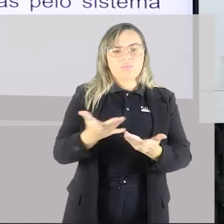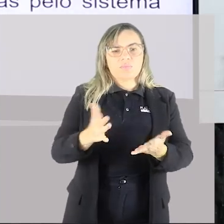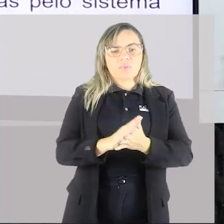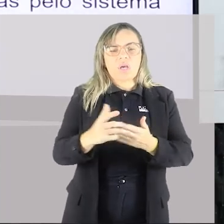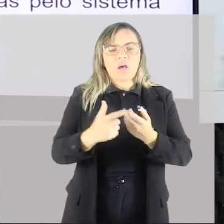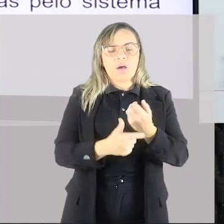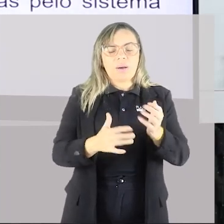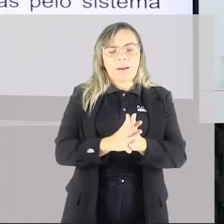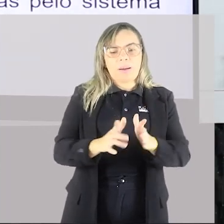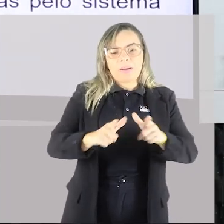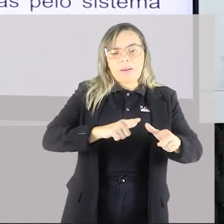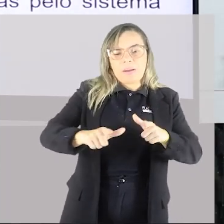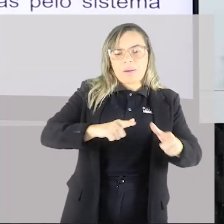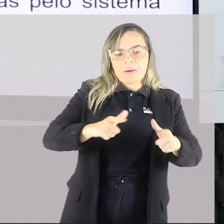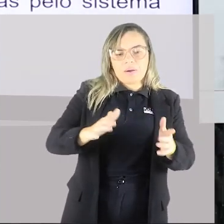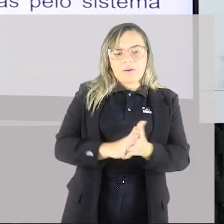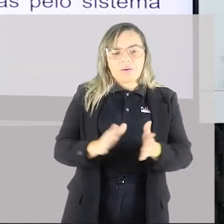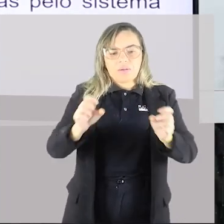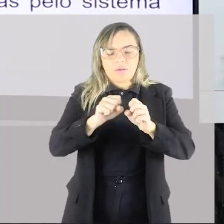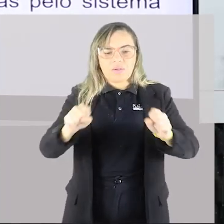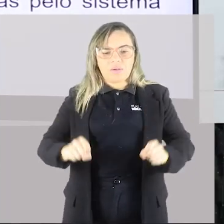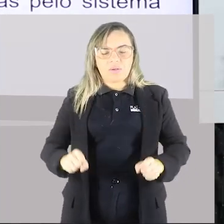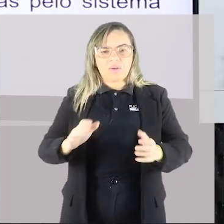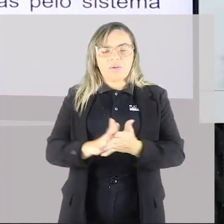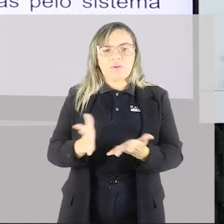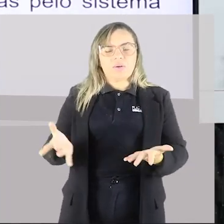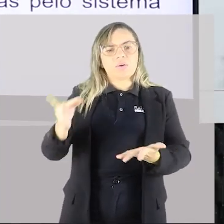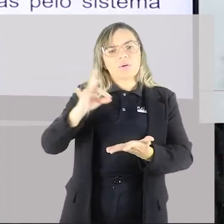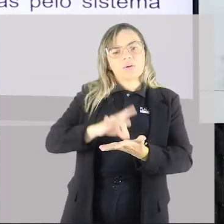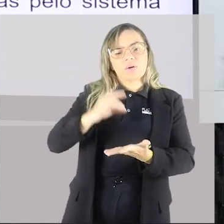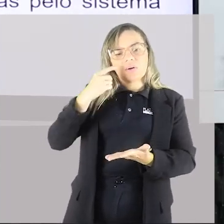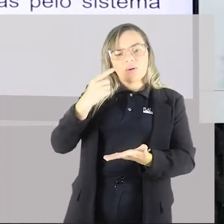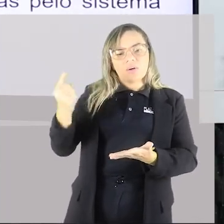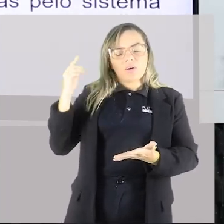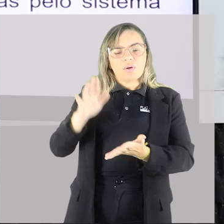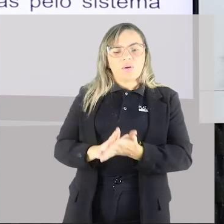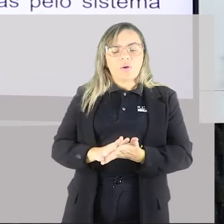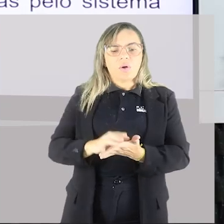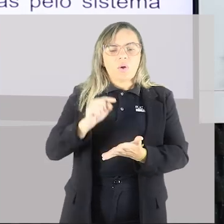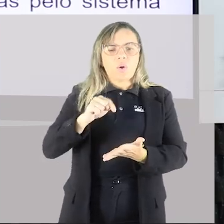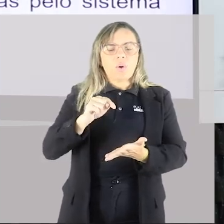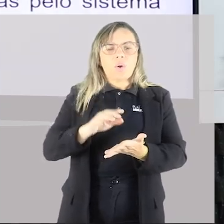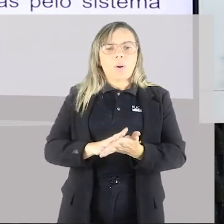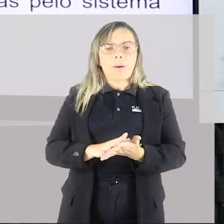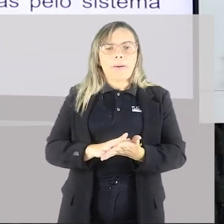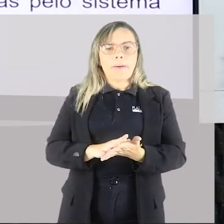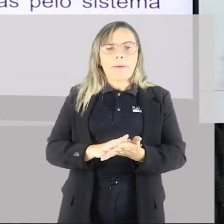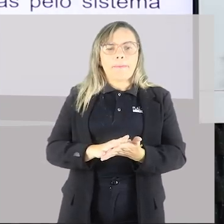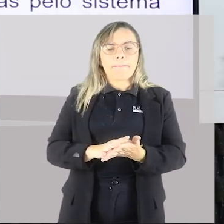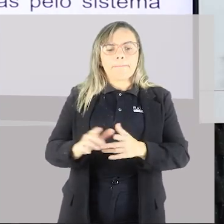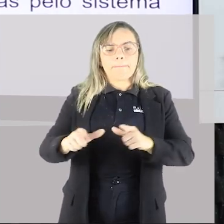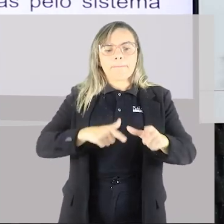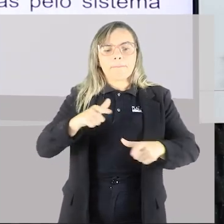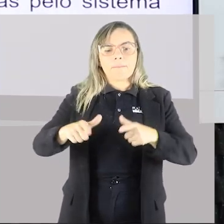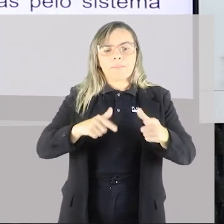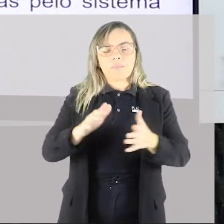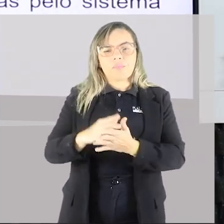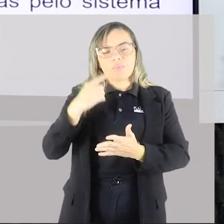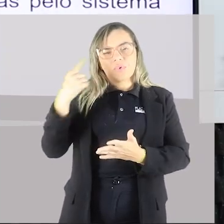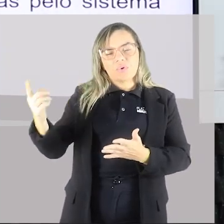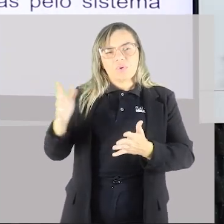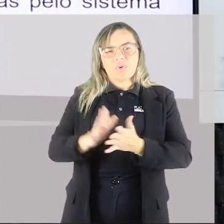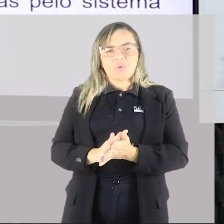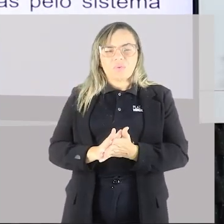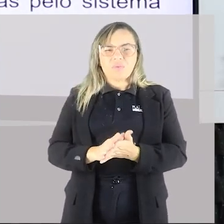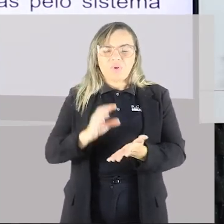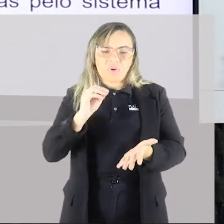ofício também não se encaixa muito bem, fica um pouco aquém daquilo que nós procuramos nessa transição de séculos